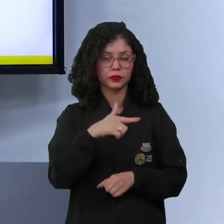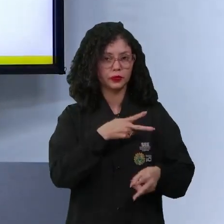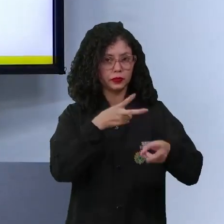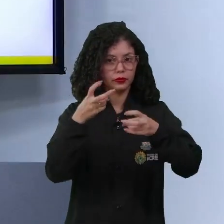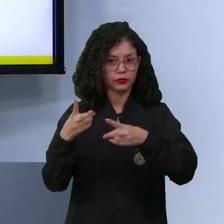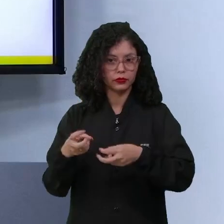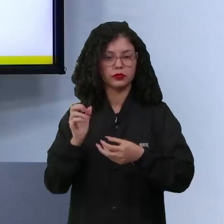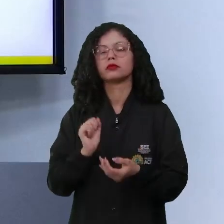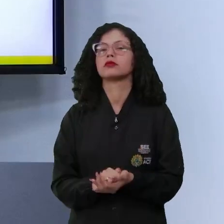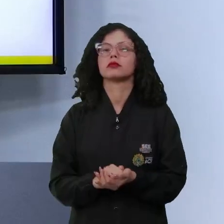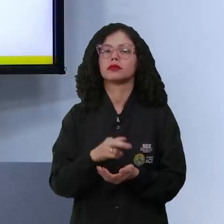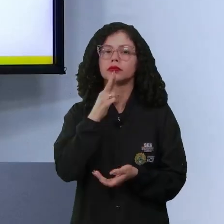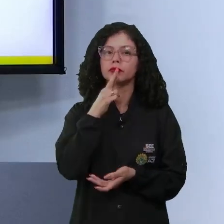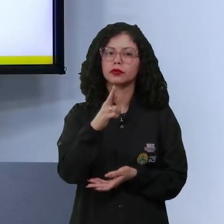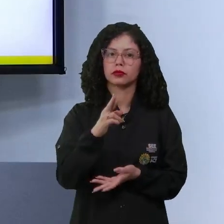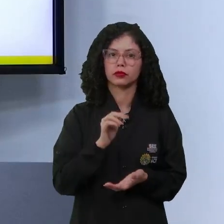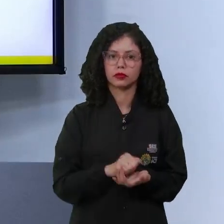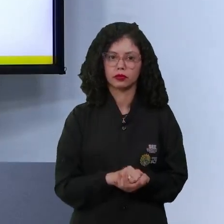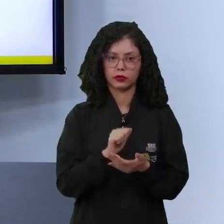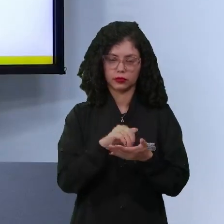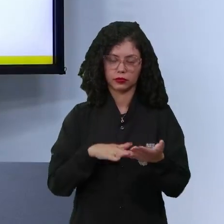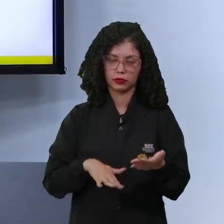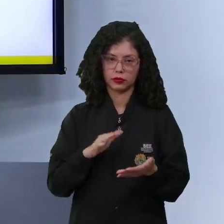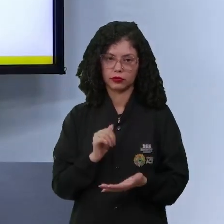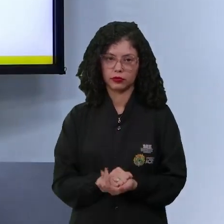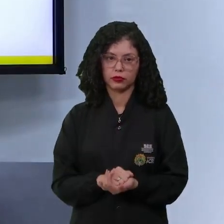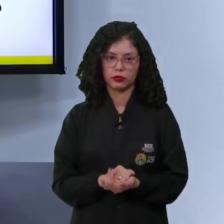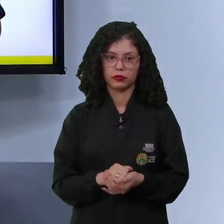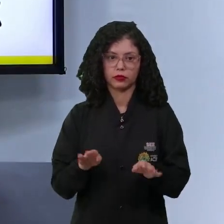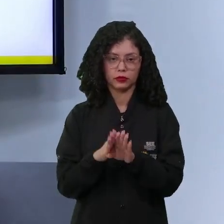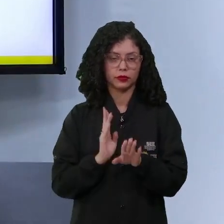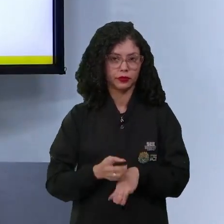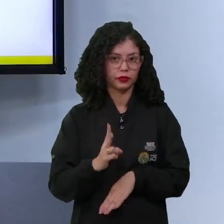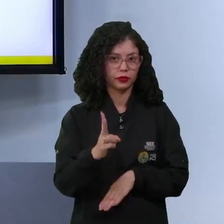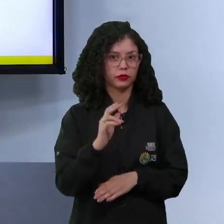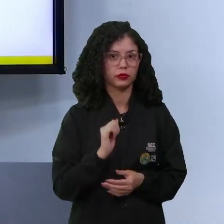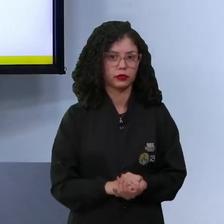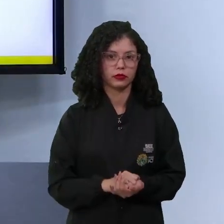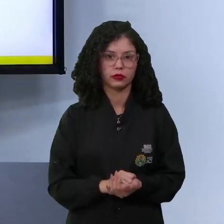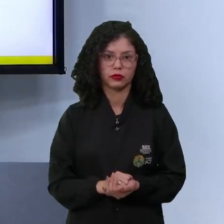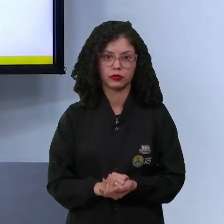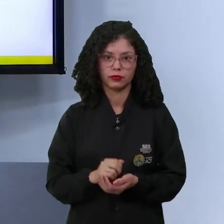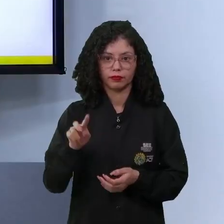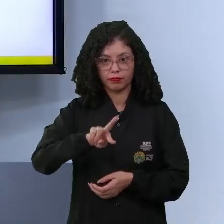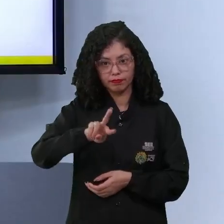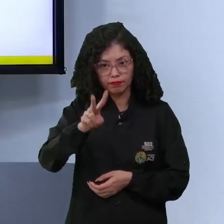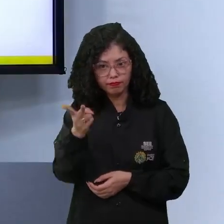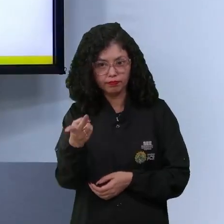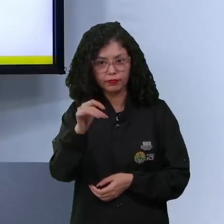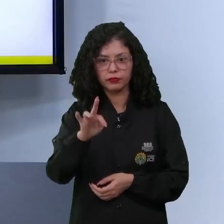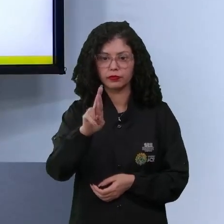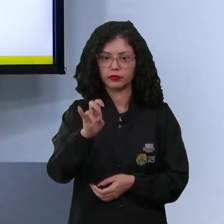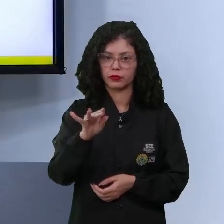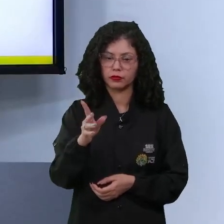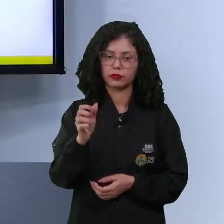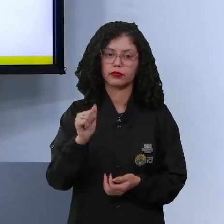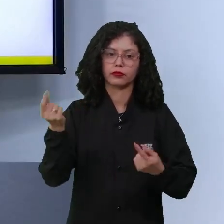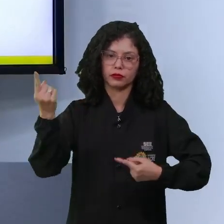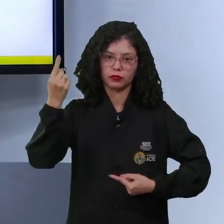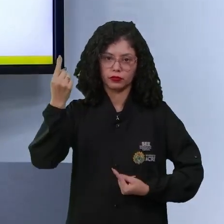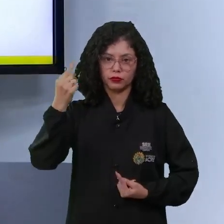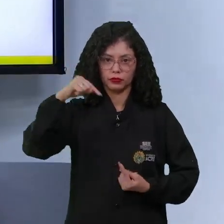perceber isso na hora de resolvermos a atividade. Vamos lá, continuando com grandezas inversamente proporcionais.